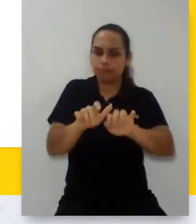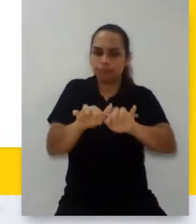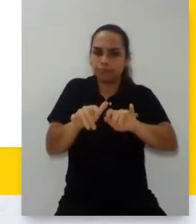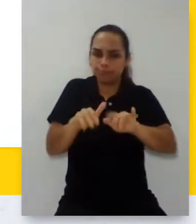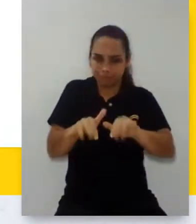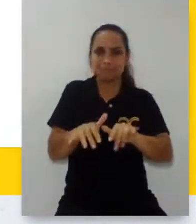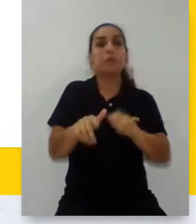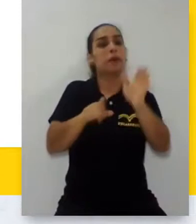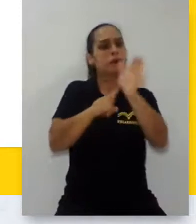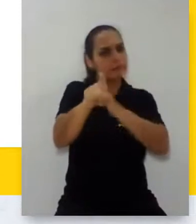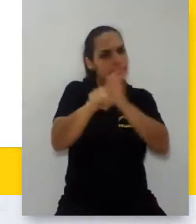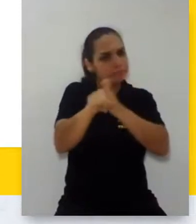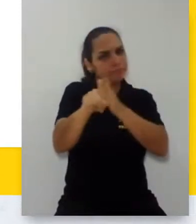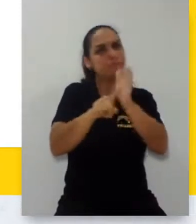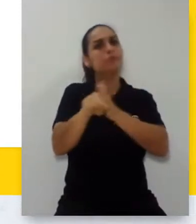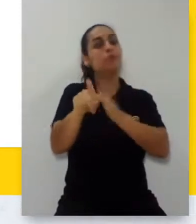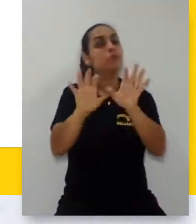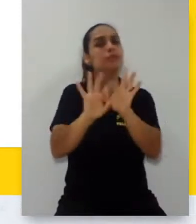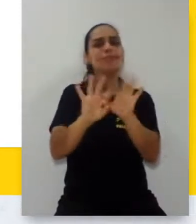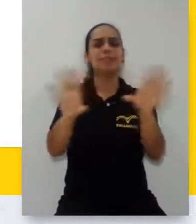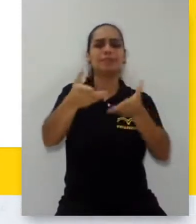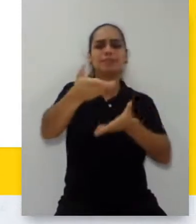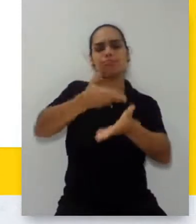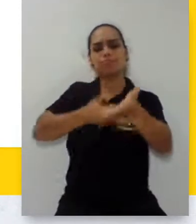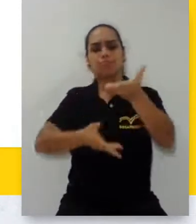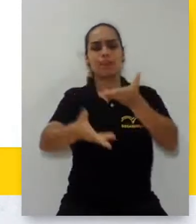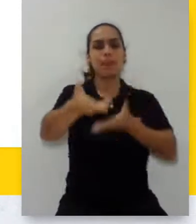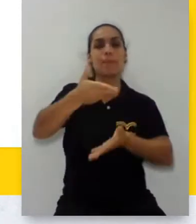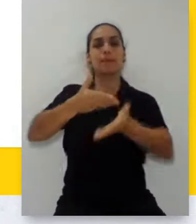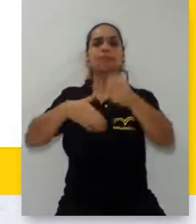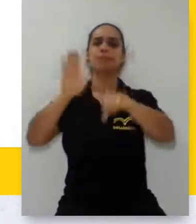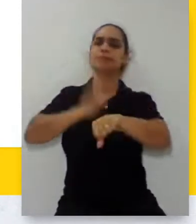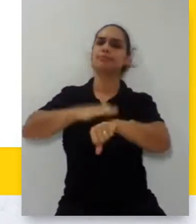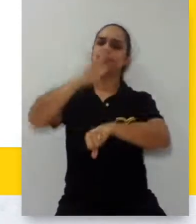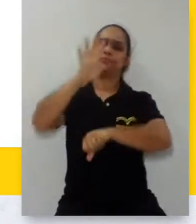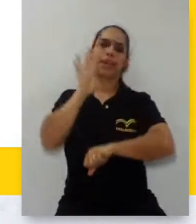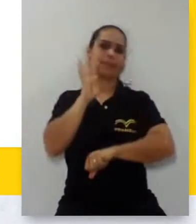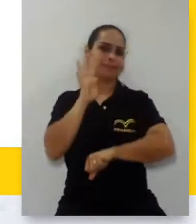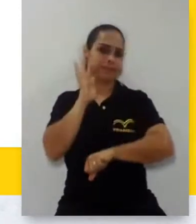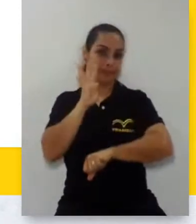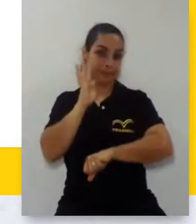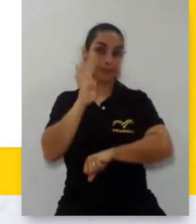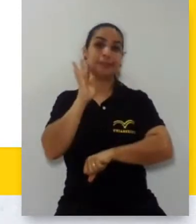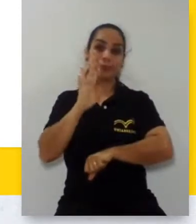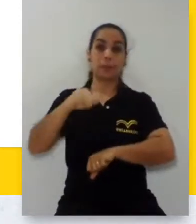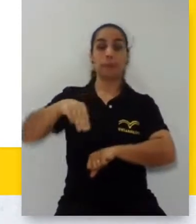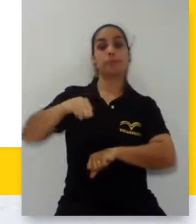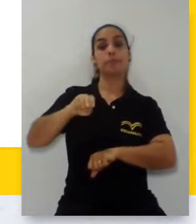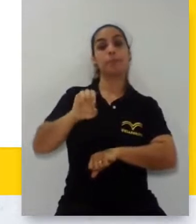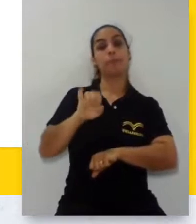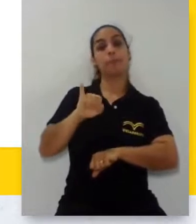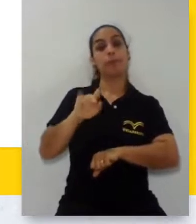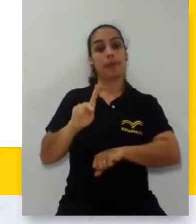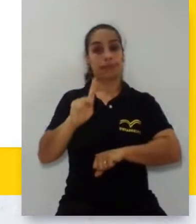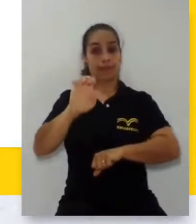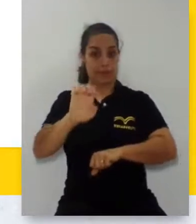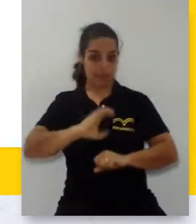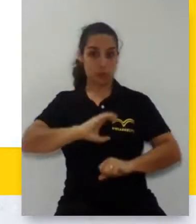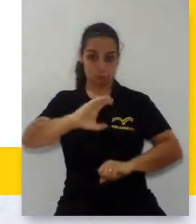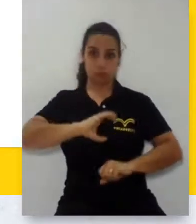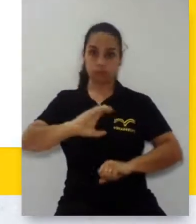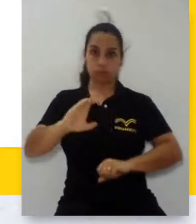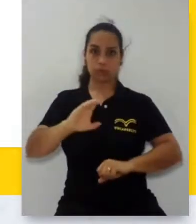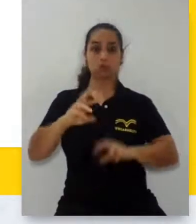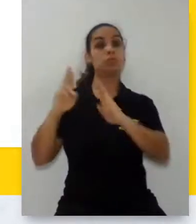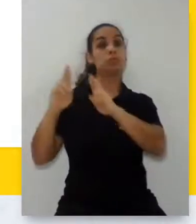vocês fizerem. A professora Mike, a nossa moderadora, vai estar passando essas perguntas e nós vamos interagindo. Vamos fazer uma conversa